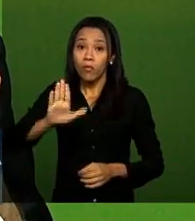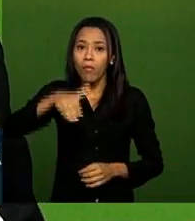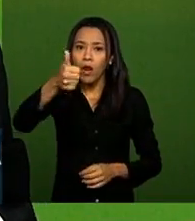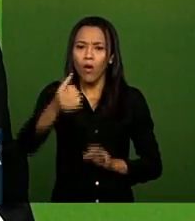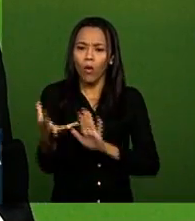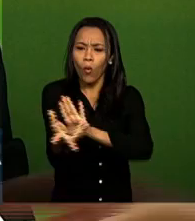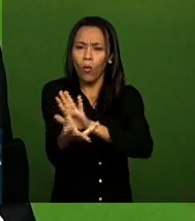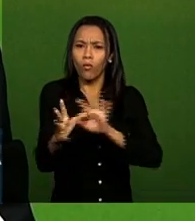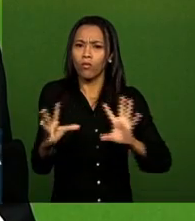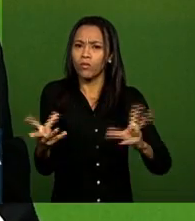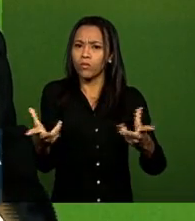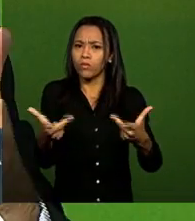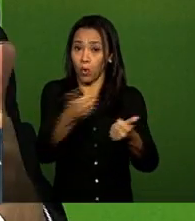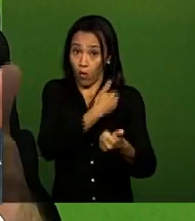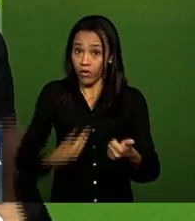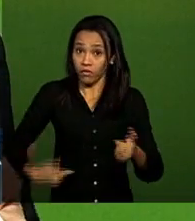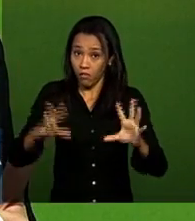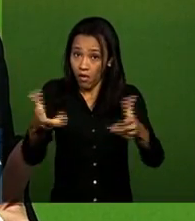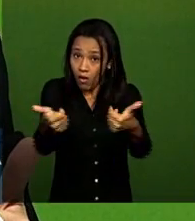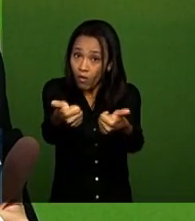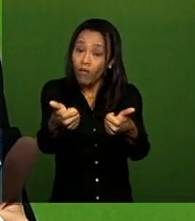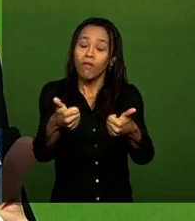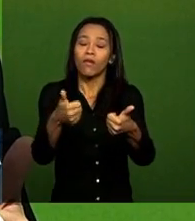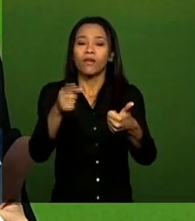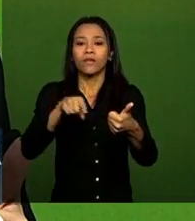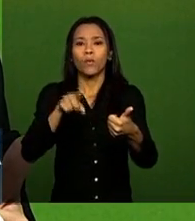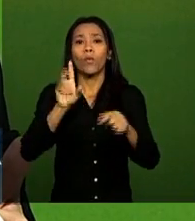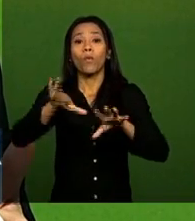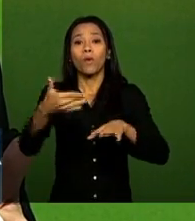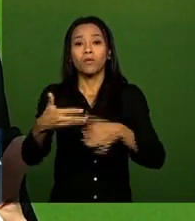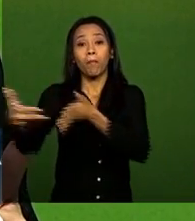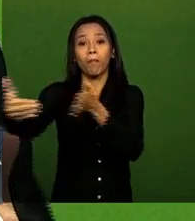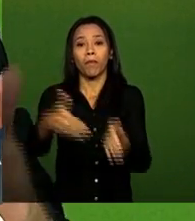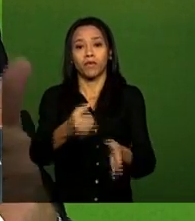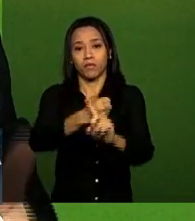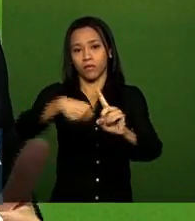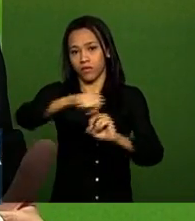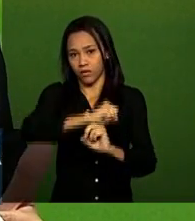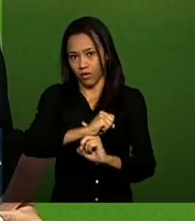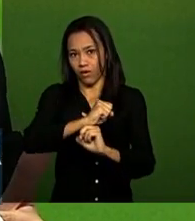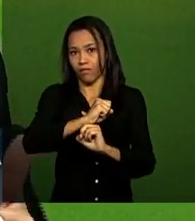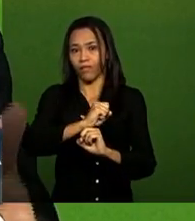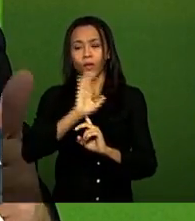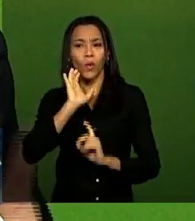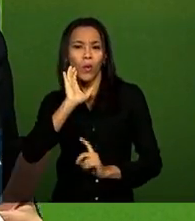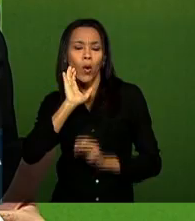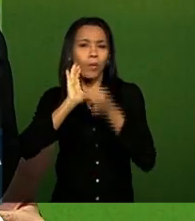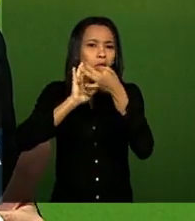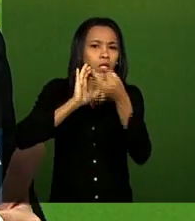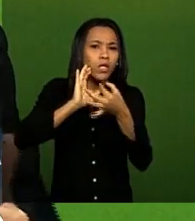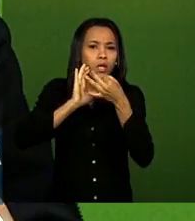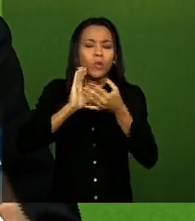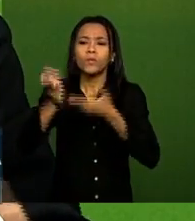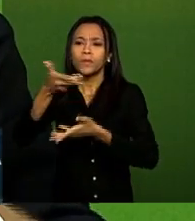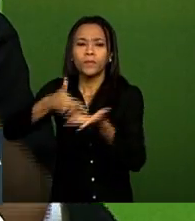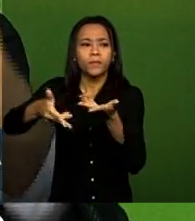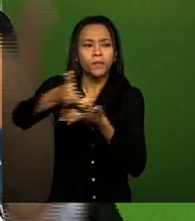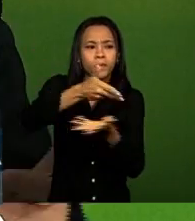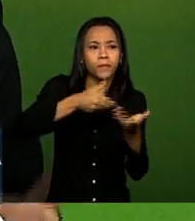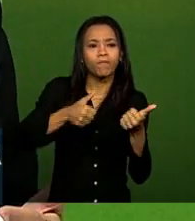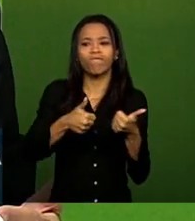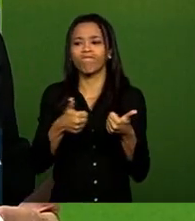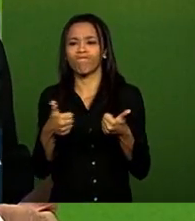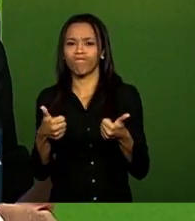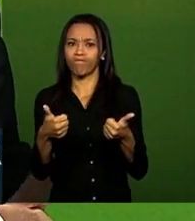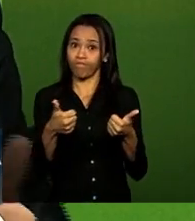quando governamos com uma participação social mais direta quando escutamos eu volto a insistir essa enorme